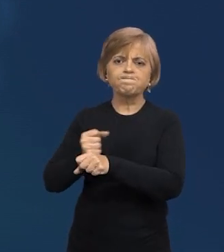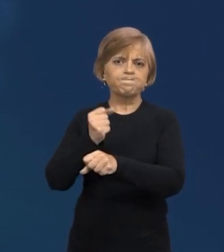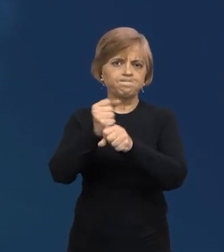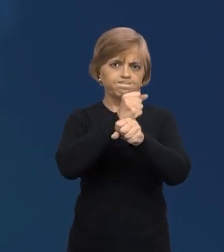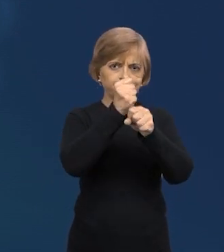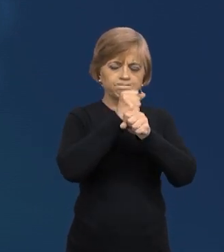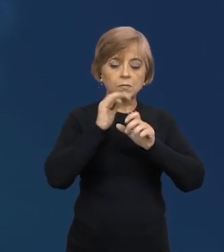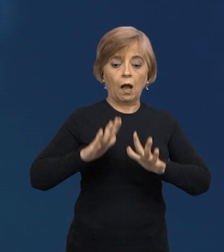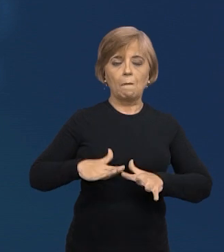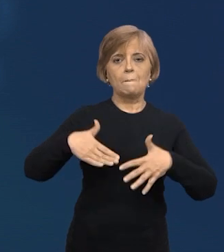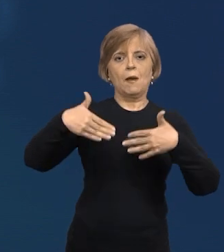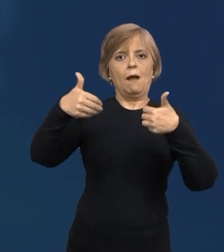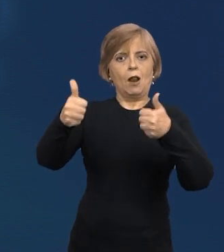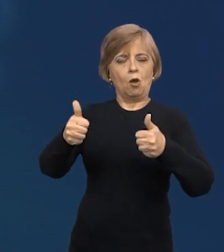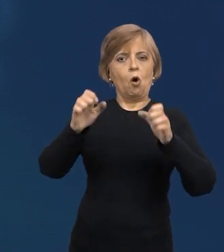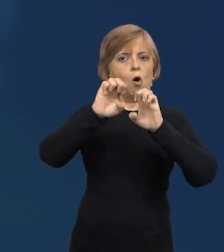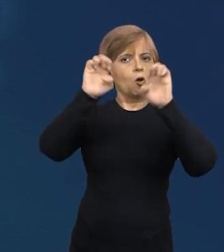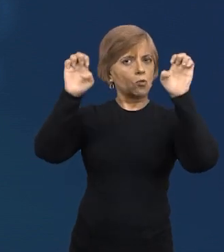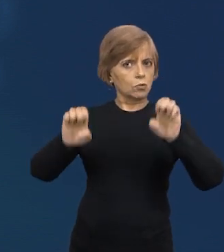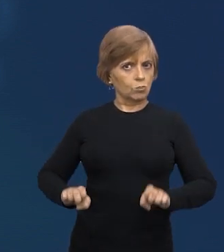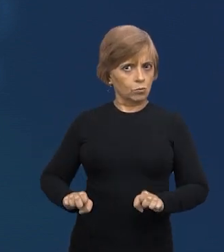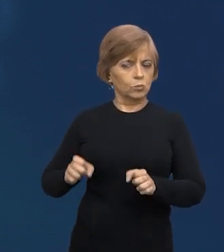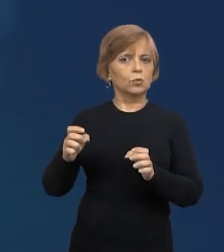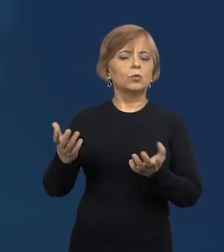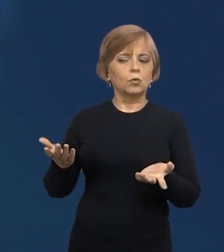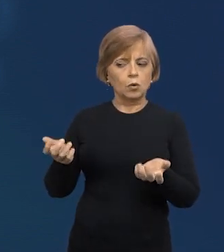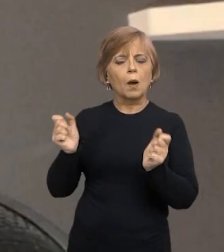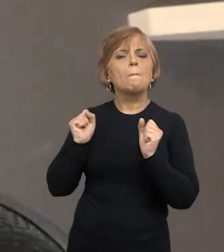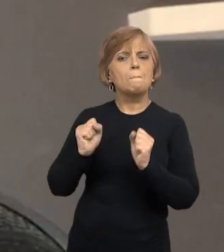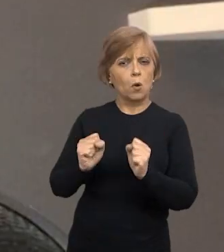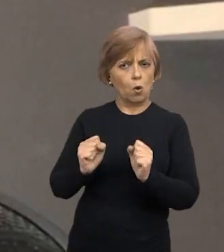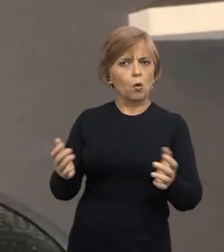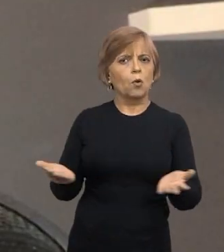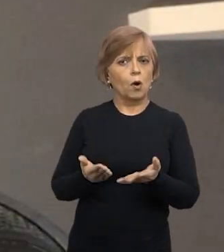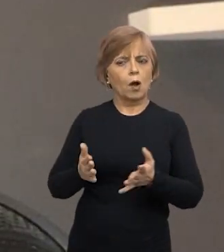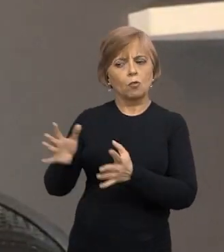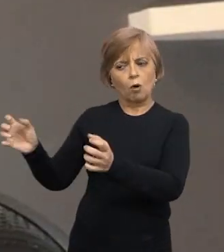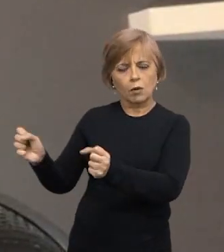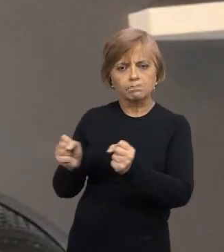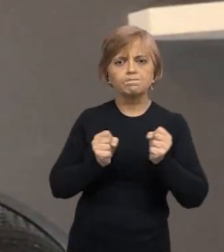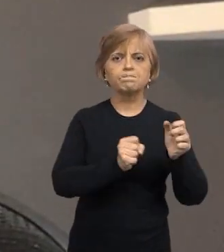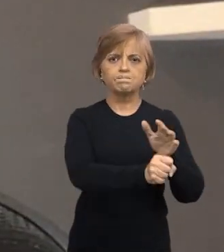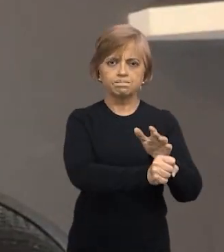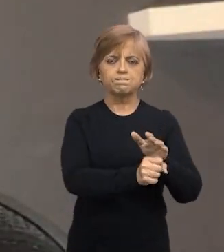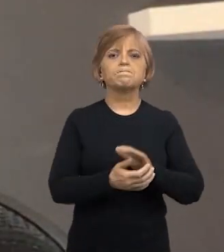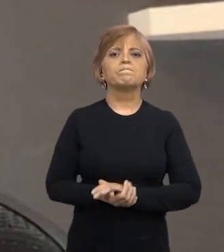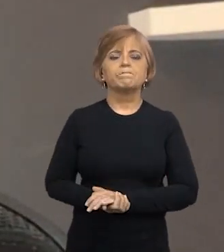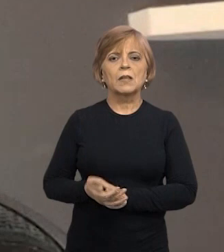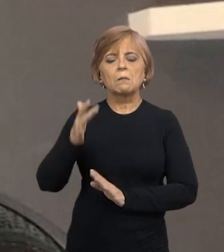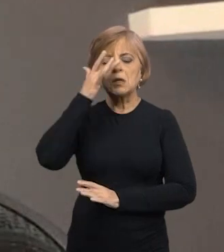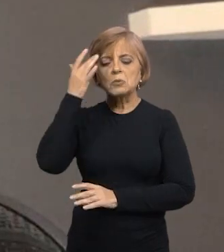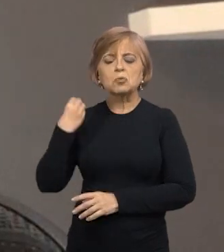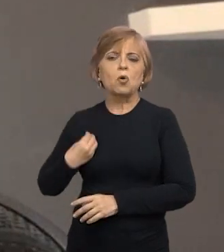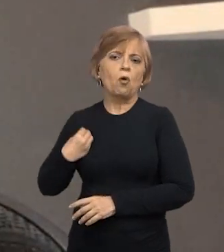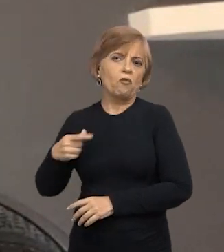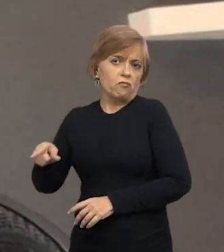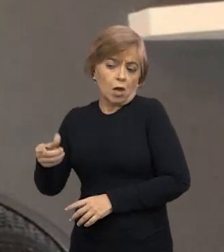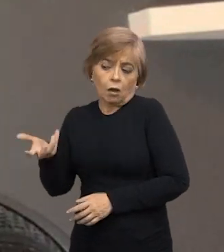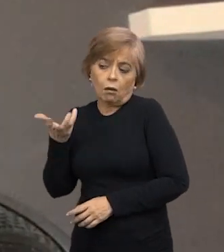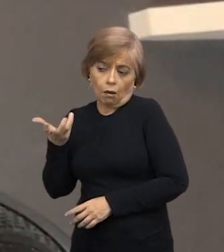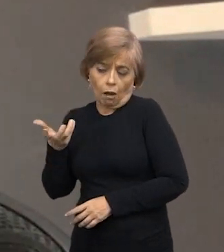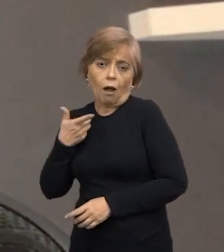condições físicas, estruturais, para receber as pessoas em situação de rua que pretende